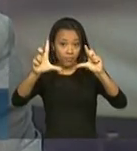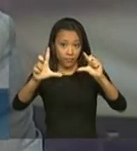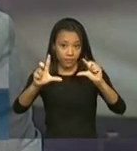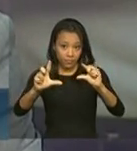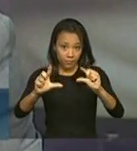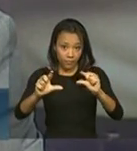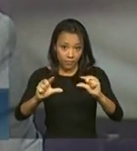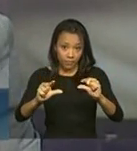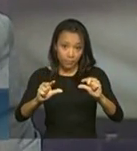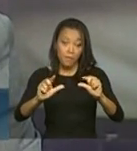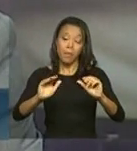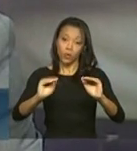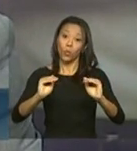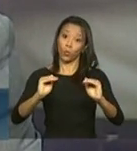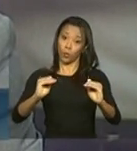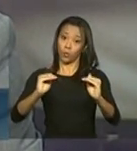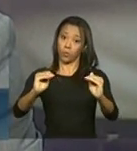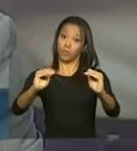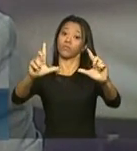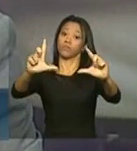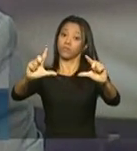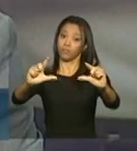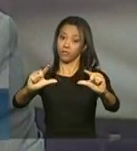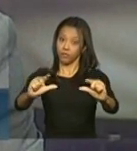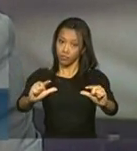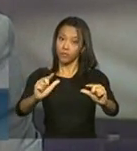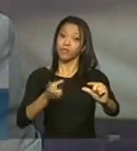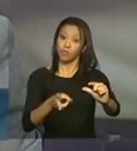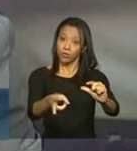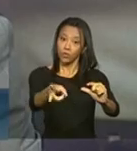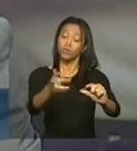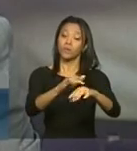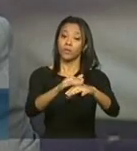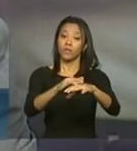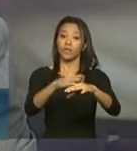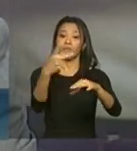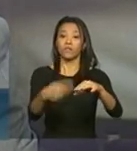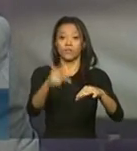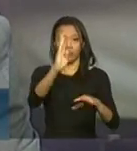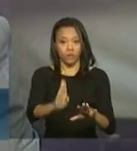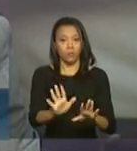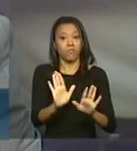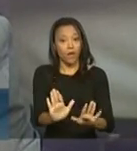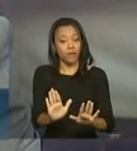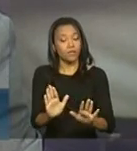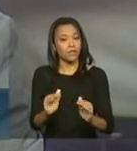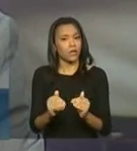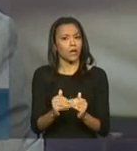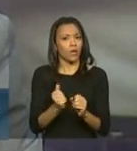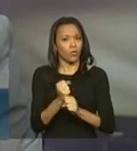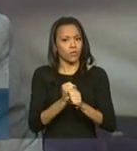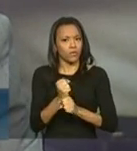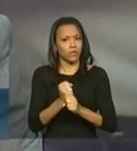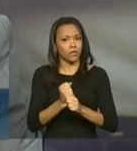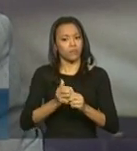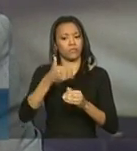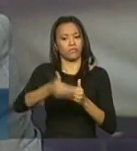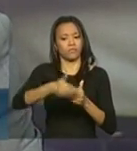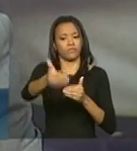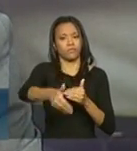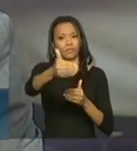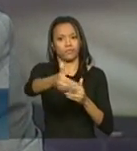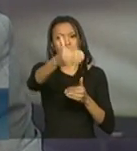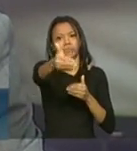mas consistente da enfermidade no nosso país. Então, a gente pode falar que a tendência da hanseníase no